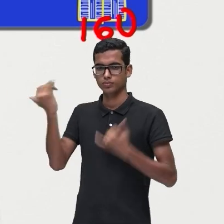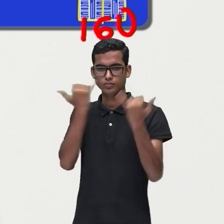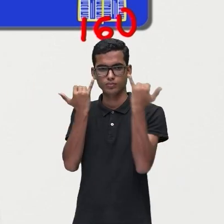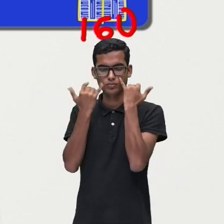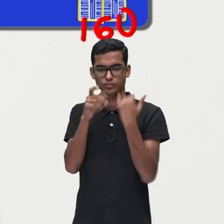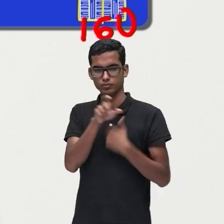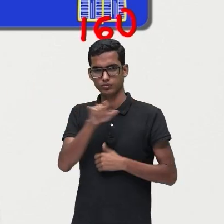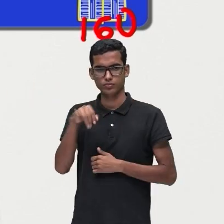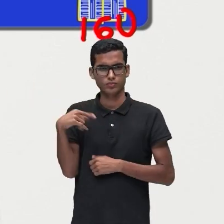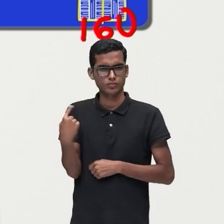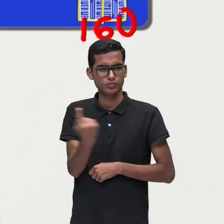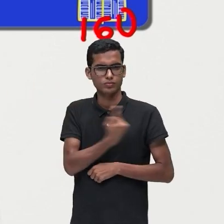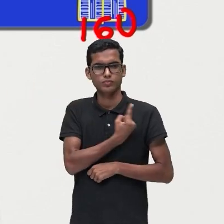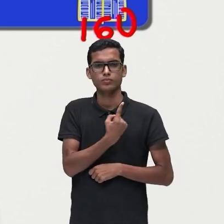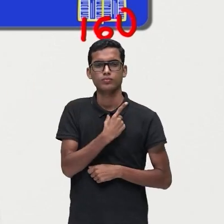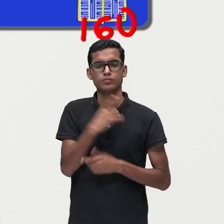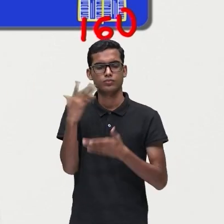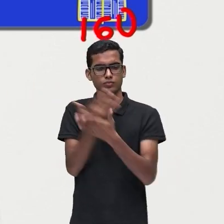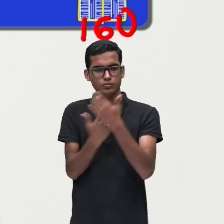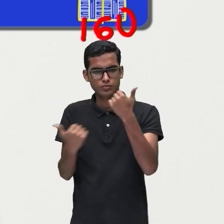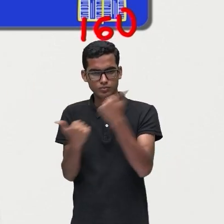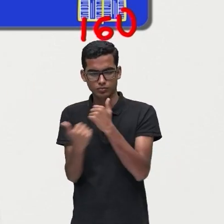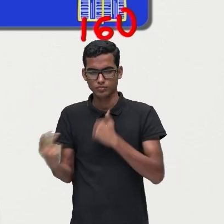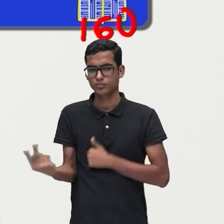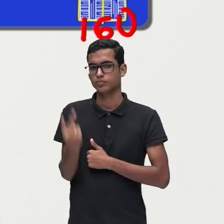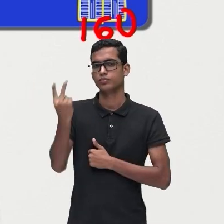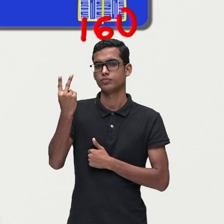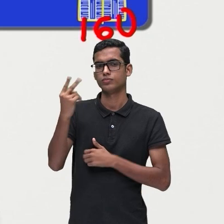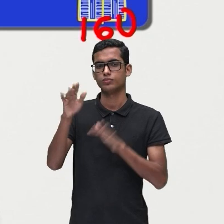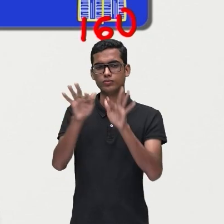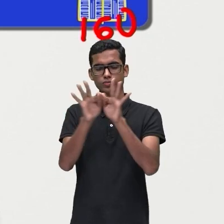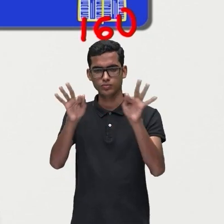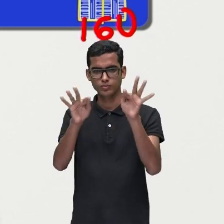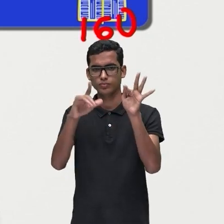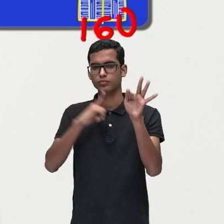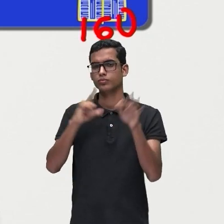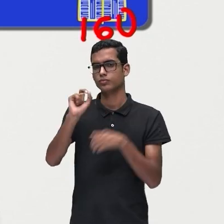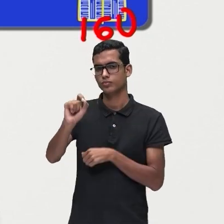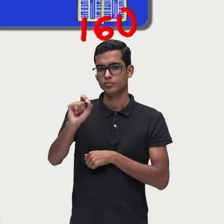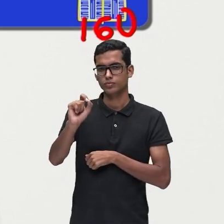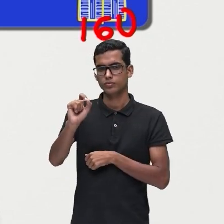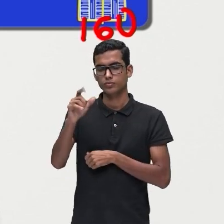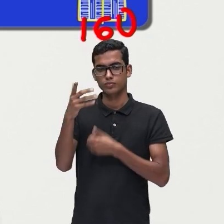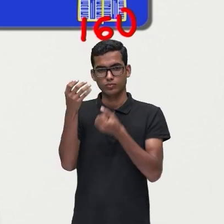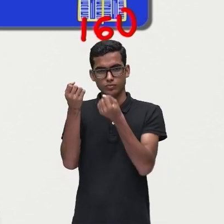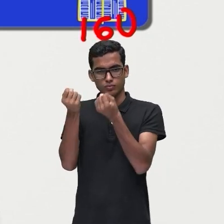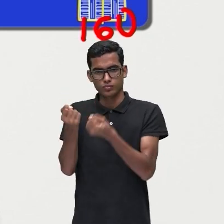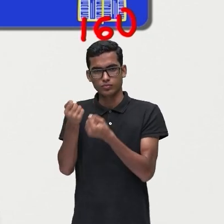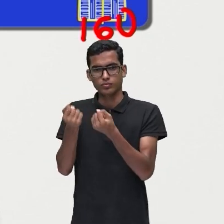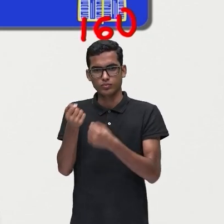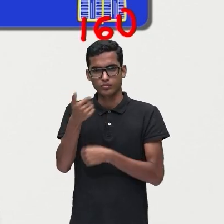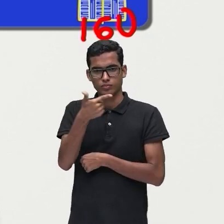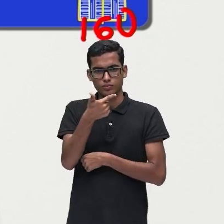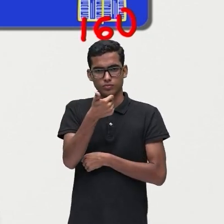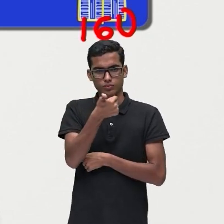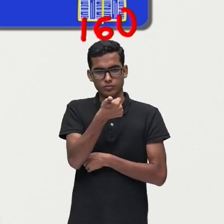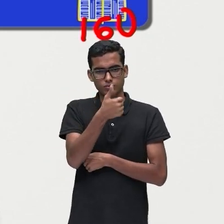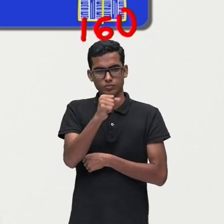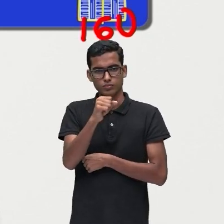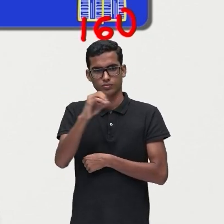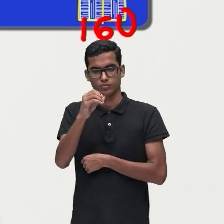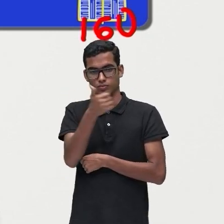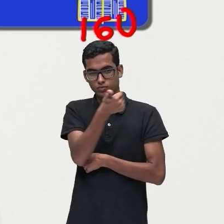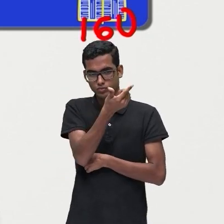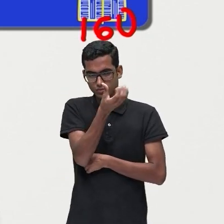nós substituiremos o valor na fórmula, então você vai ter o peso 180 dividido por 8, que vai ser